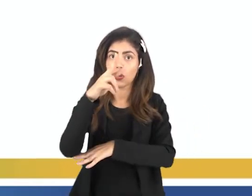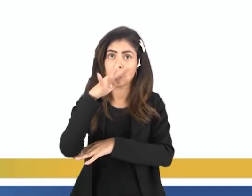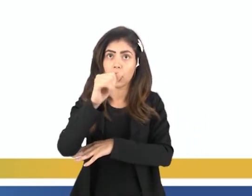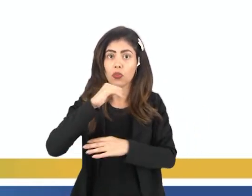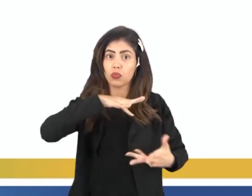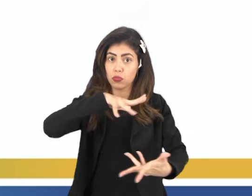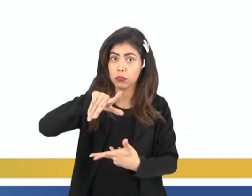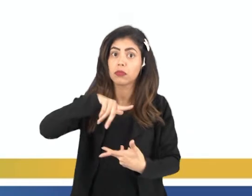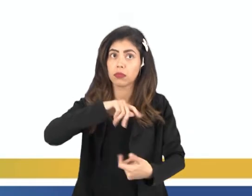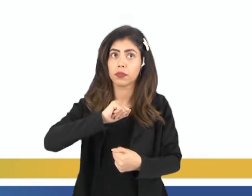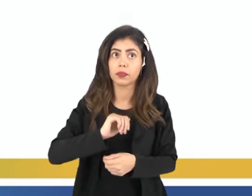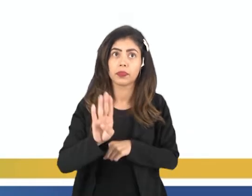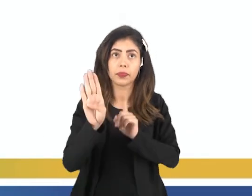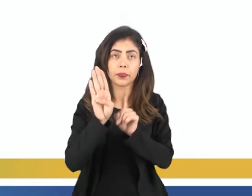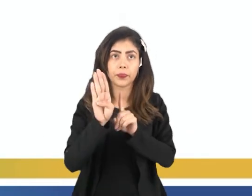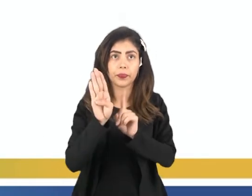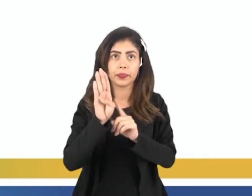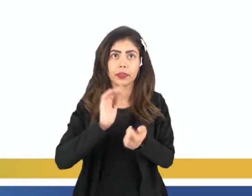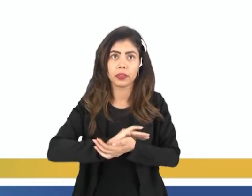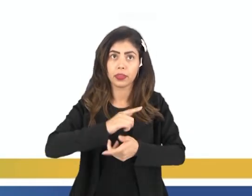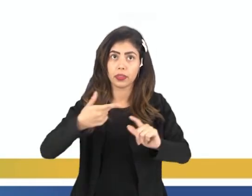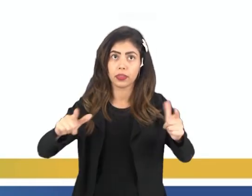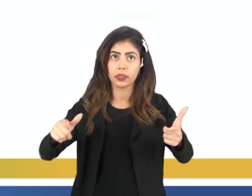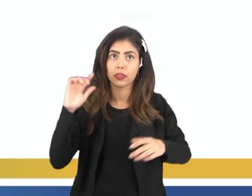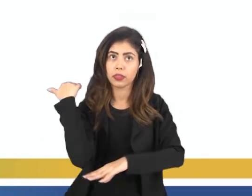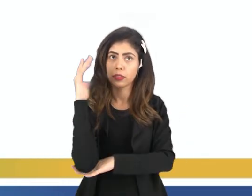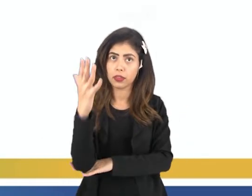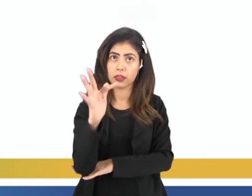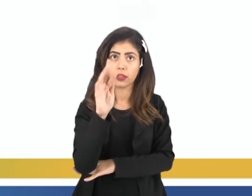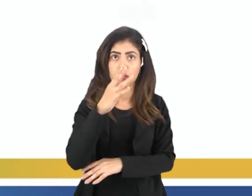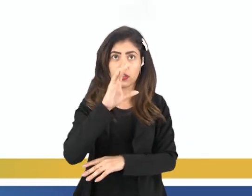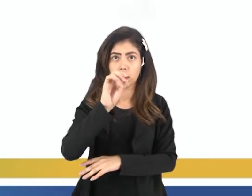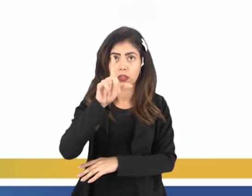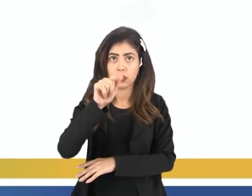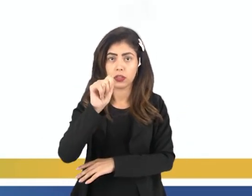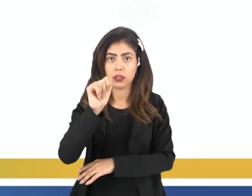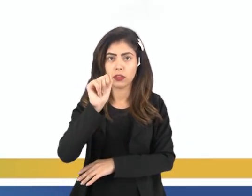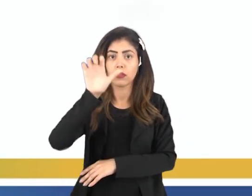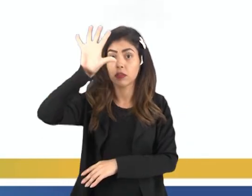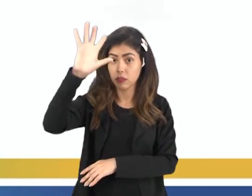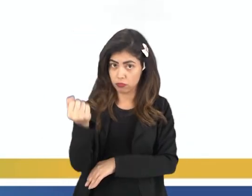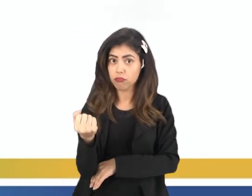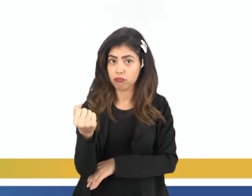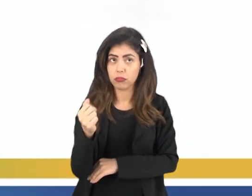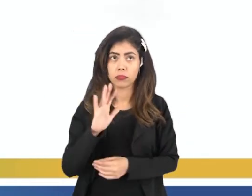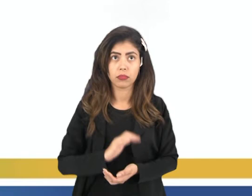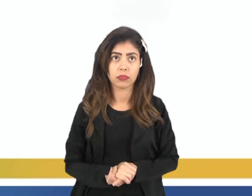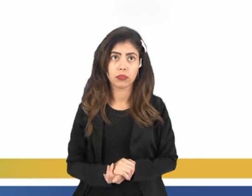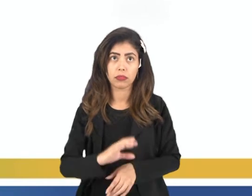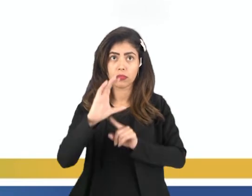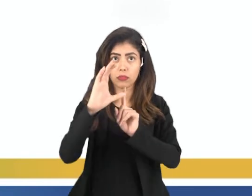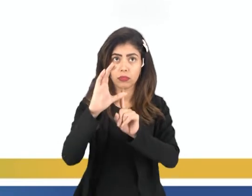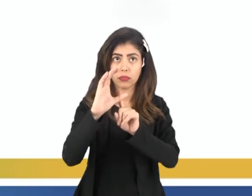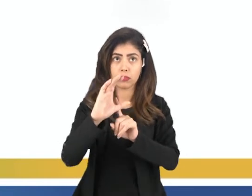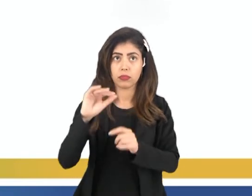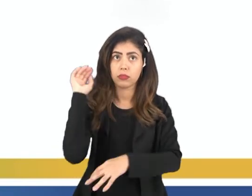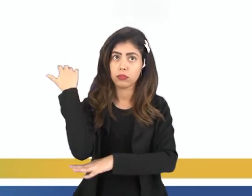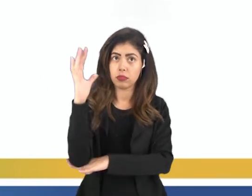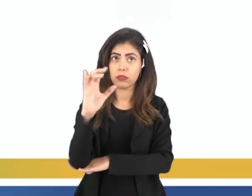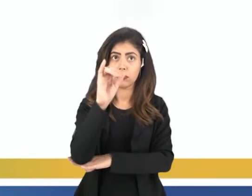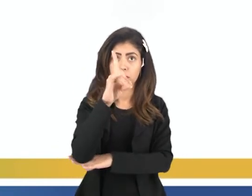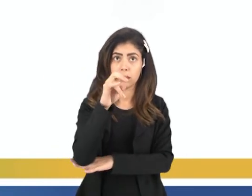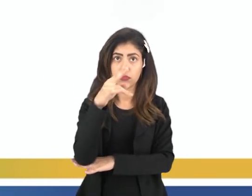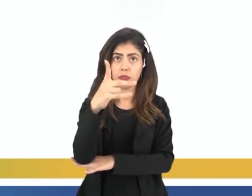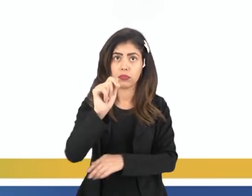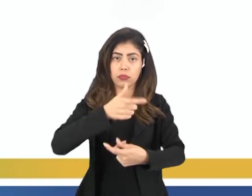do mundo? Letra B, a maior floresta tropical fica no Congo, na África? Letra C, a floresta